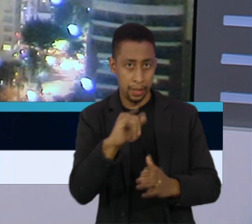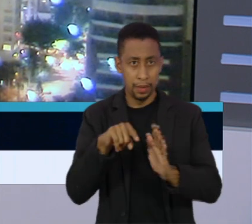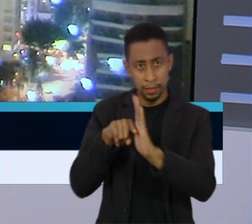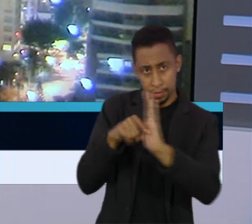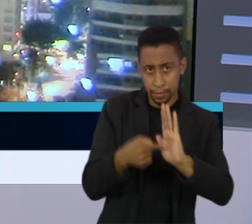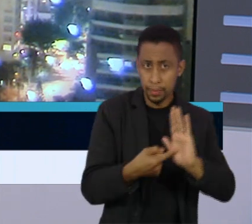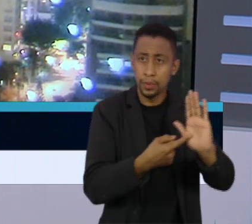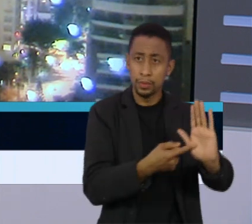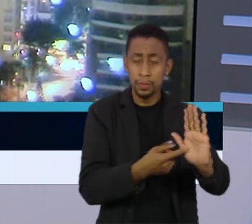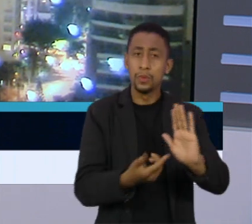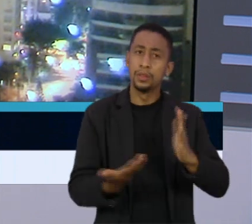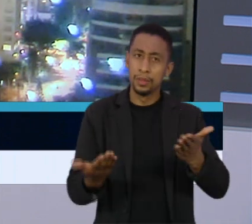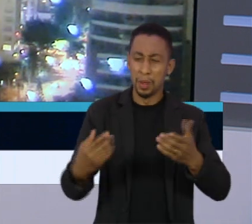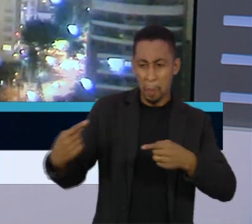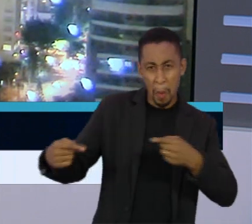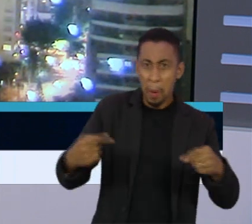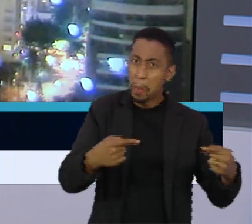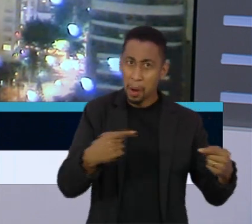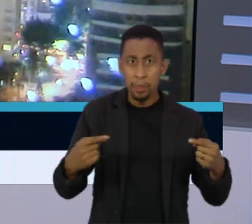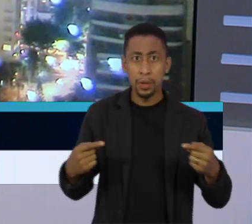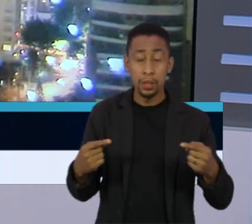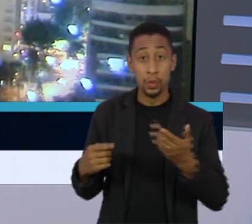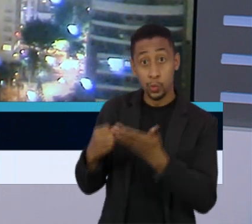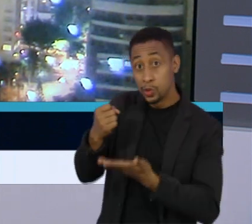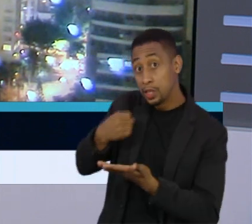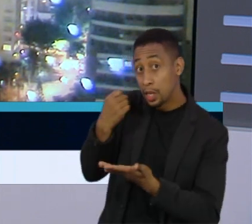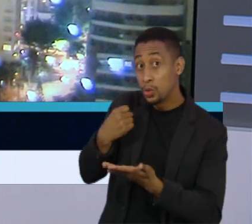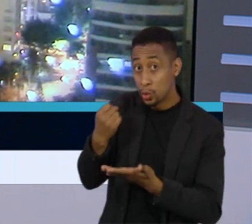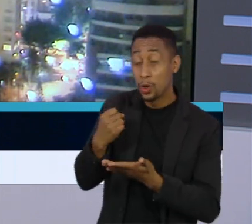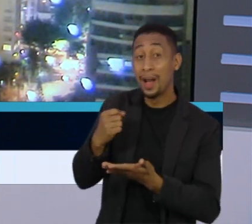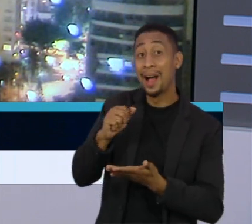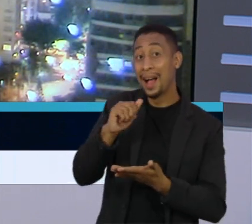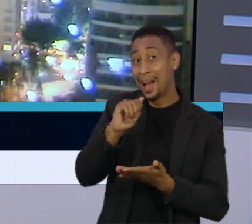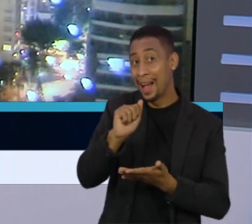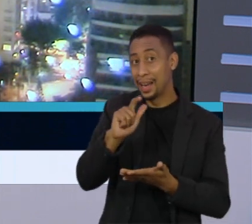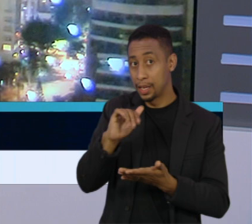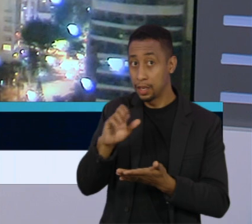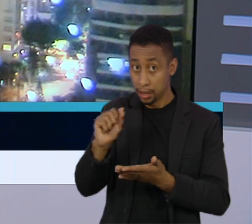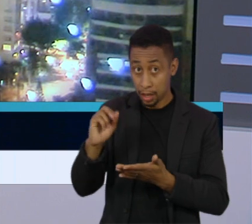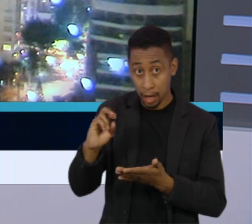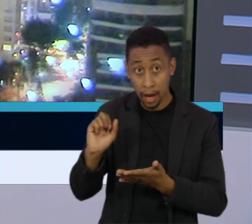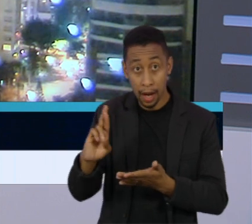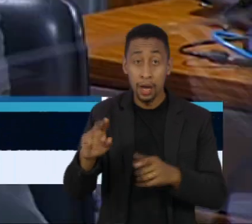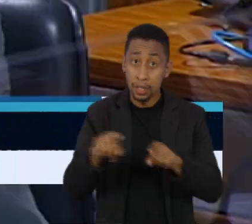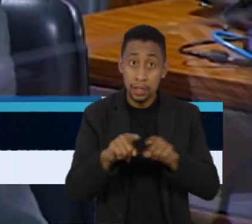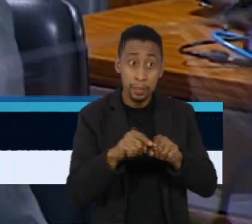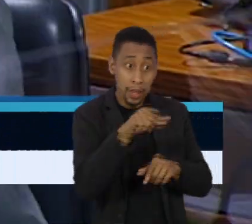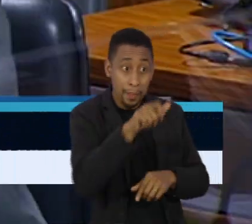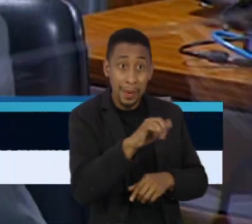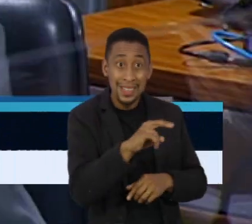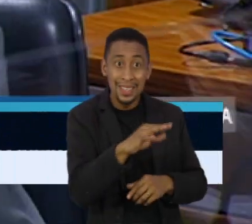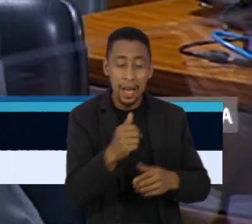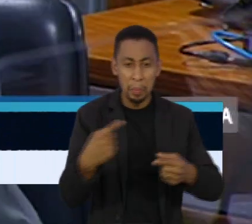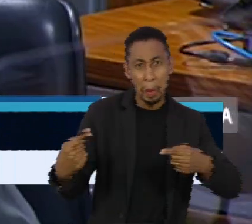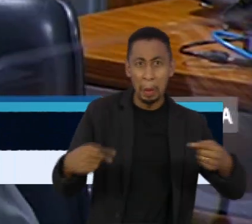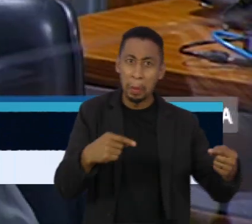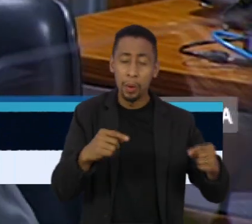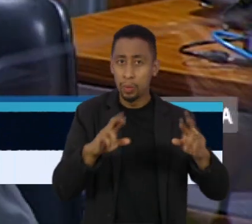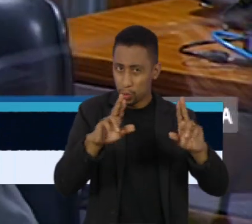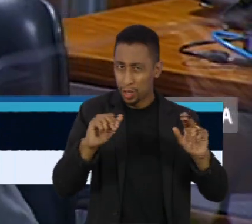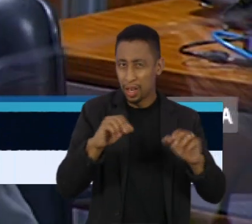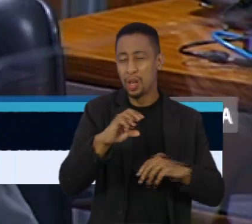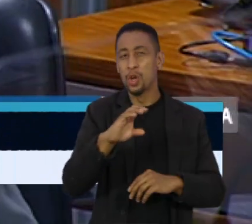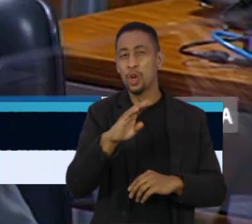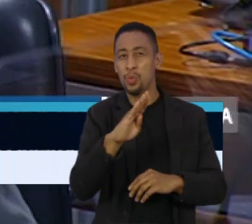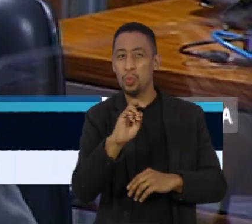um bate-boca entre o senador Otto Alencar e Queiroga sobre as bulas das vacinas. São várias vacinas que